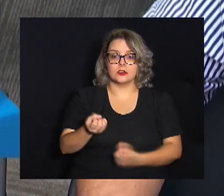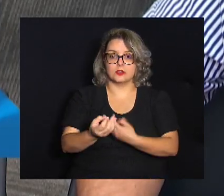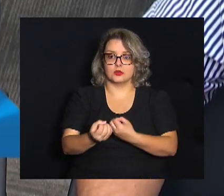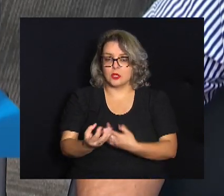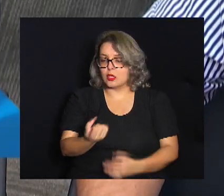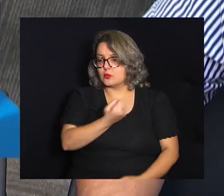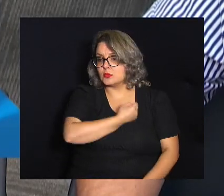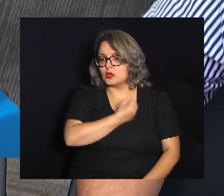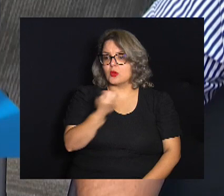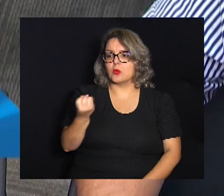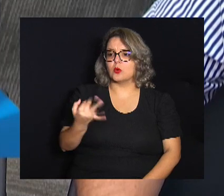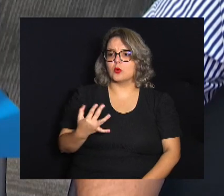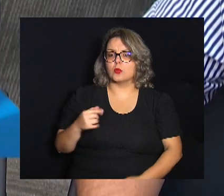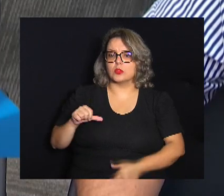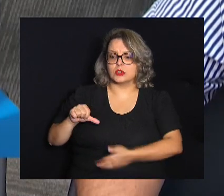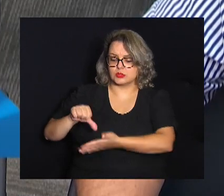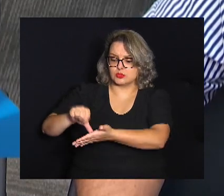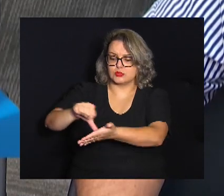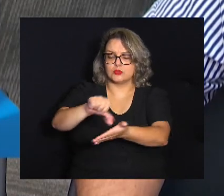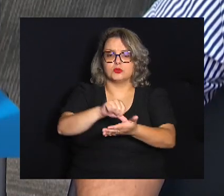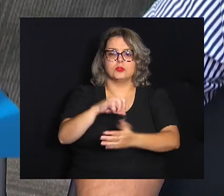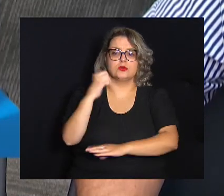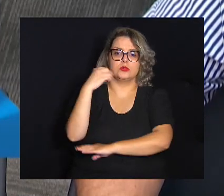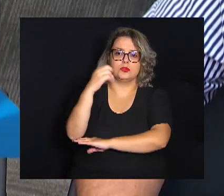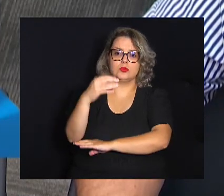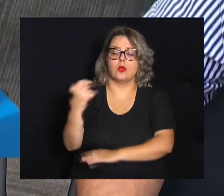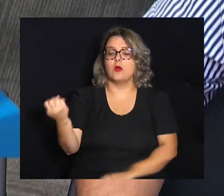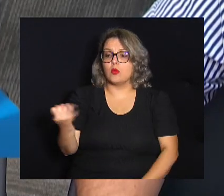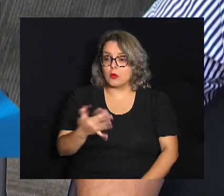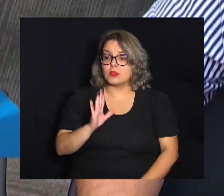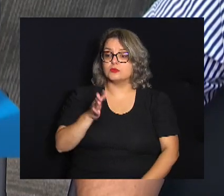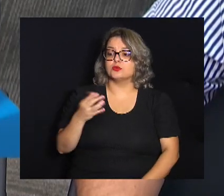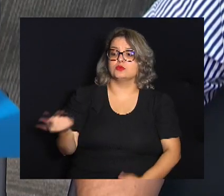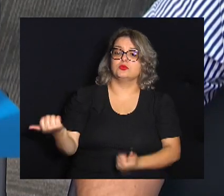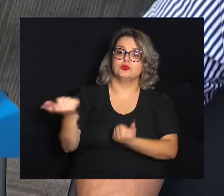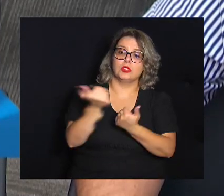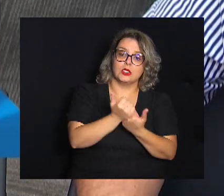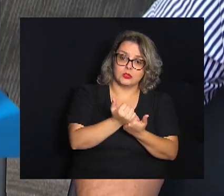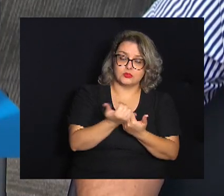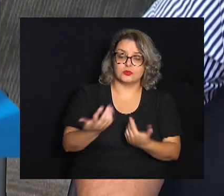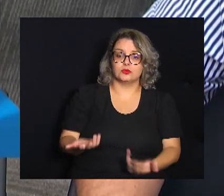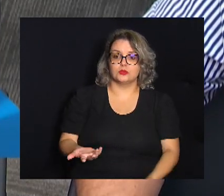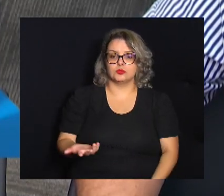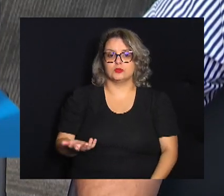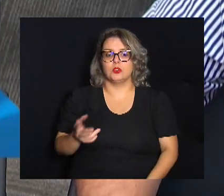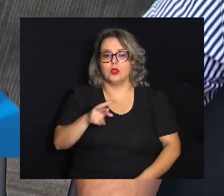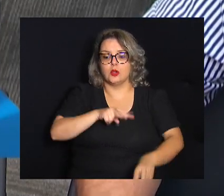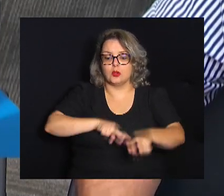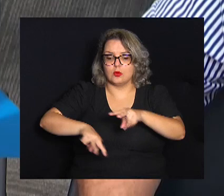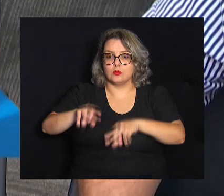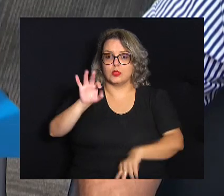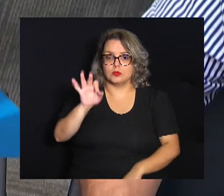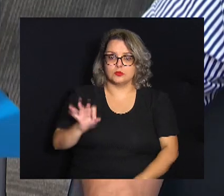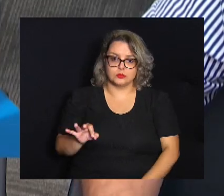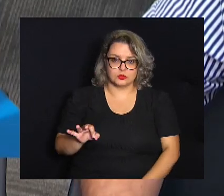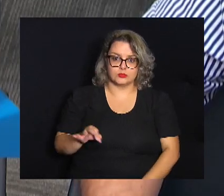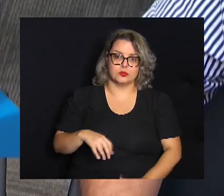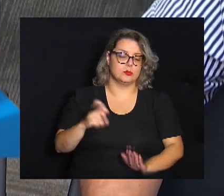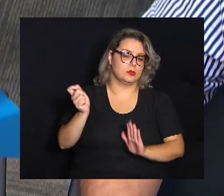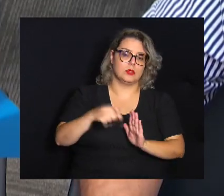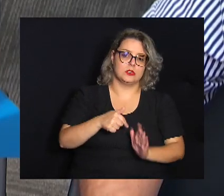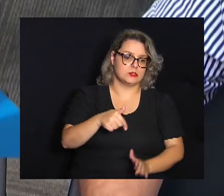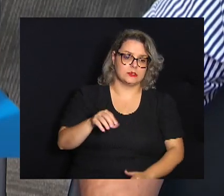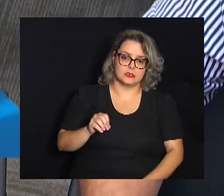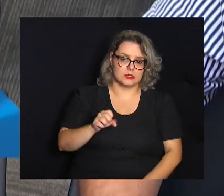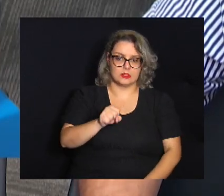quantos pontos de iluminação existem, quantos foram efetuados, e do ponto de vista de percentual, nós executamos 70%,